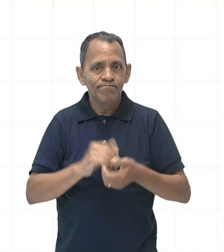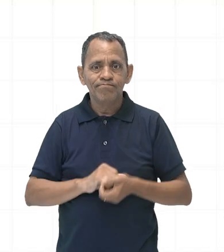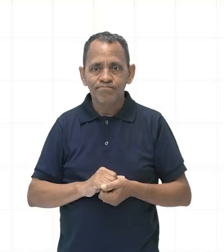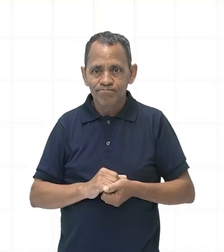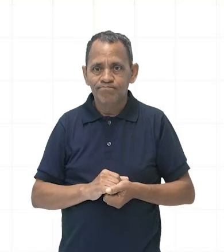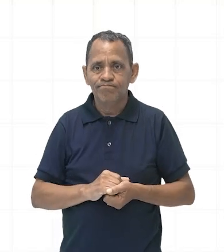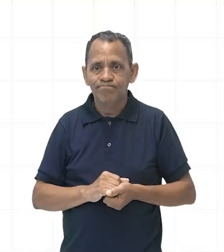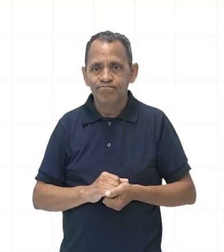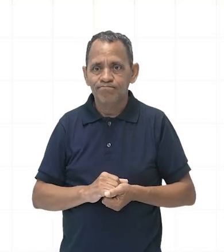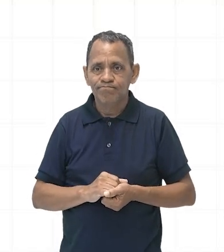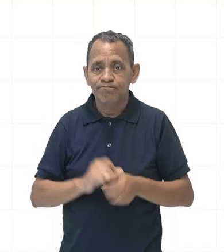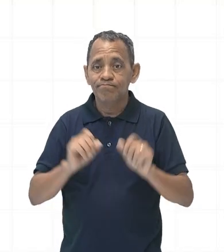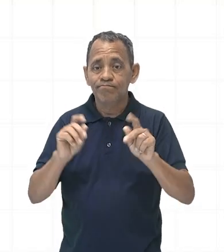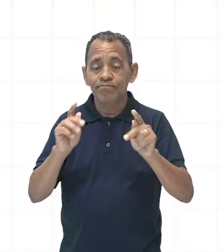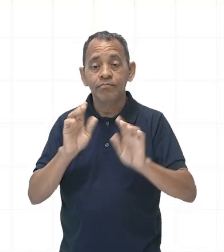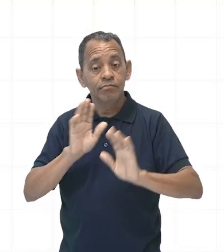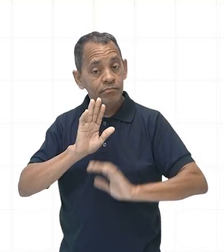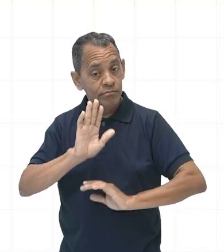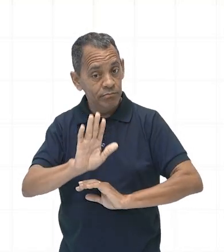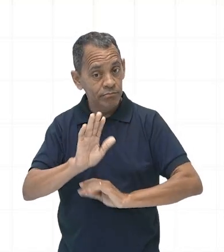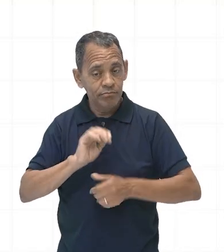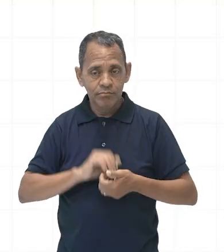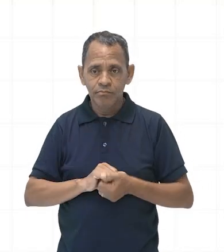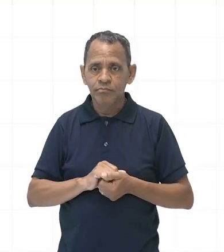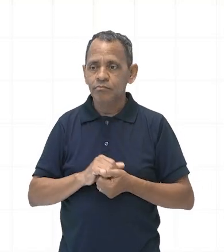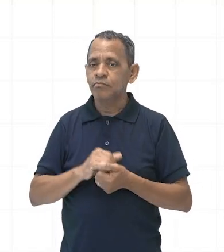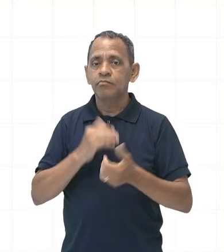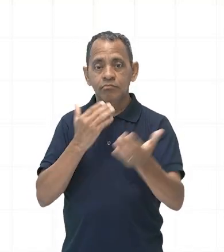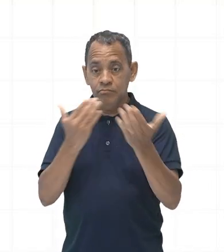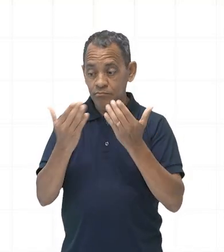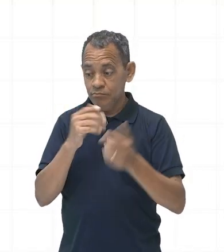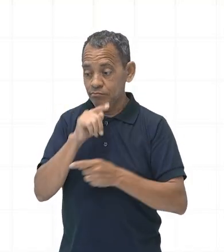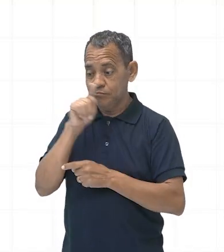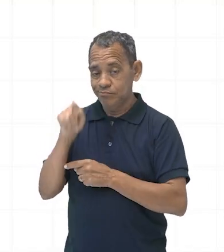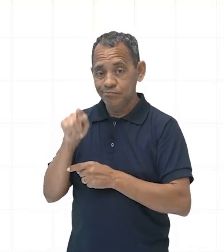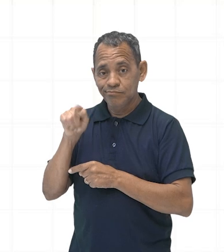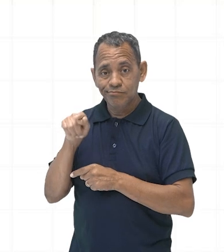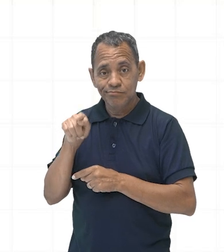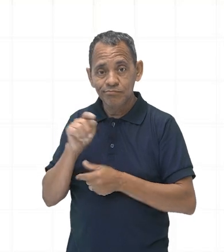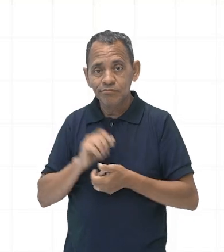Ok, professor, agora nós vamos comparar com a outra, tá bom? Então, comparando aqui, ó,